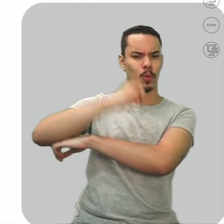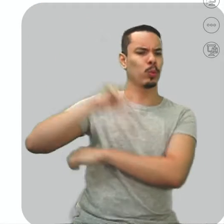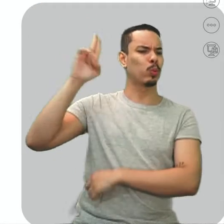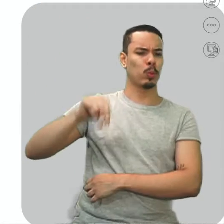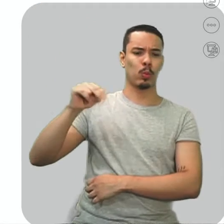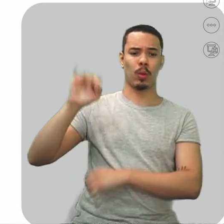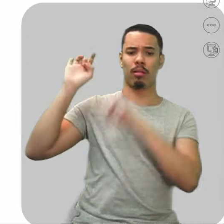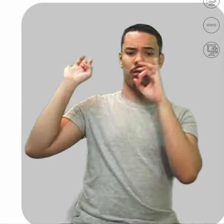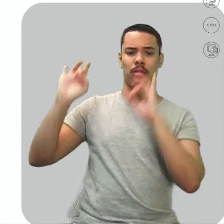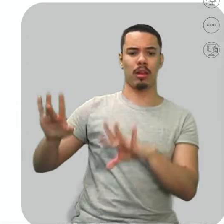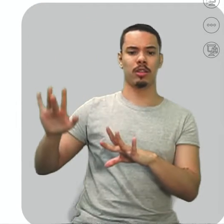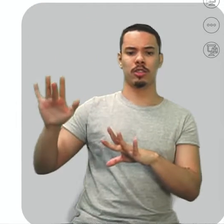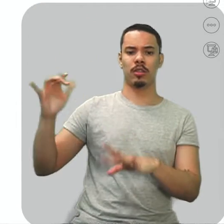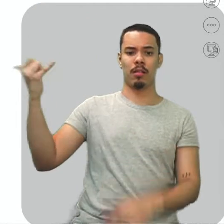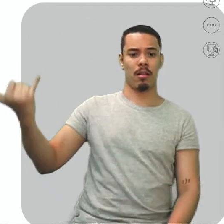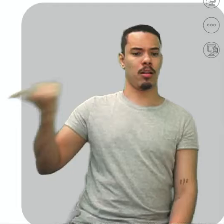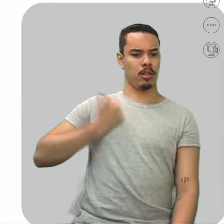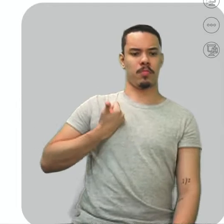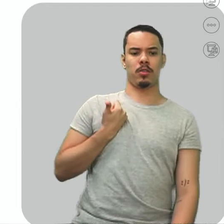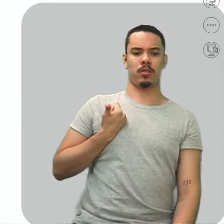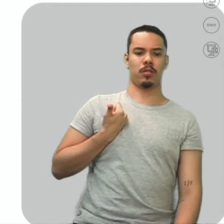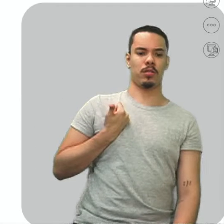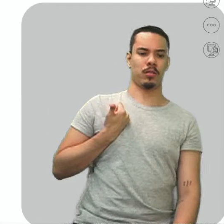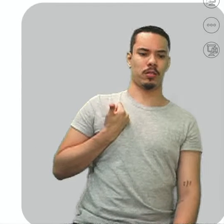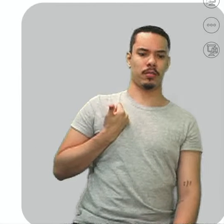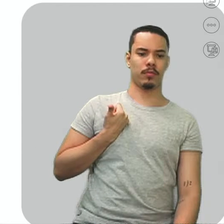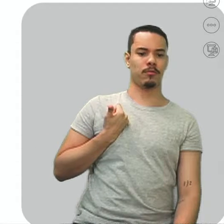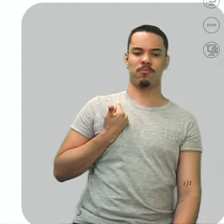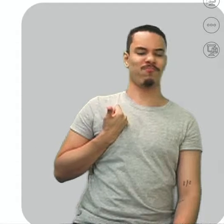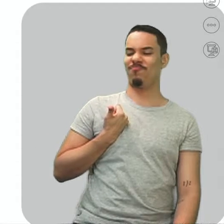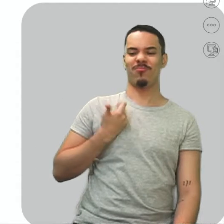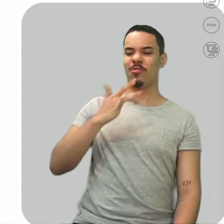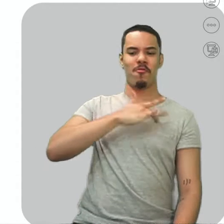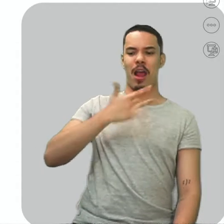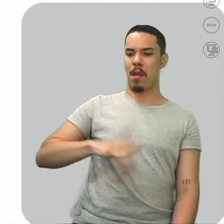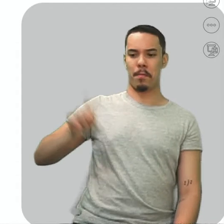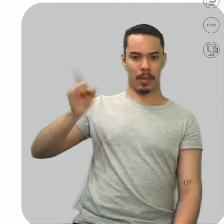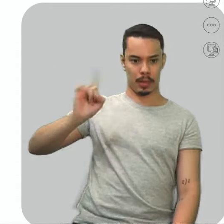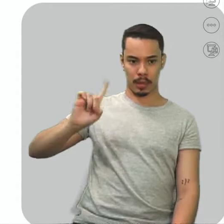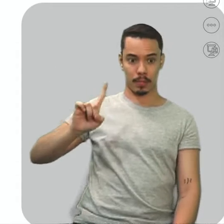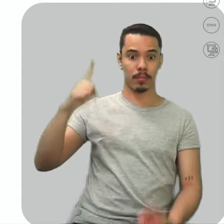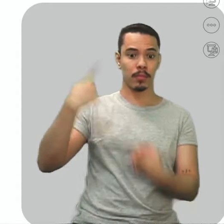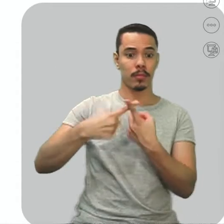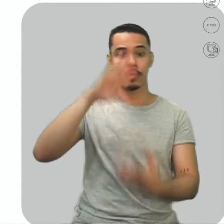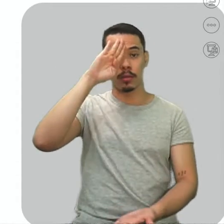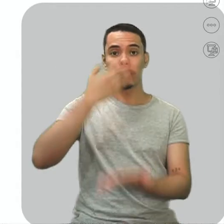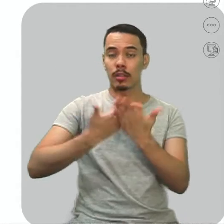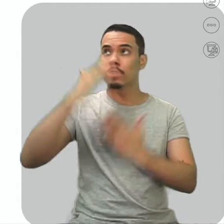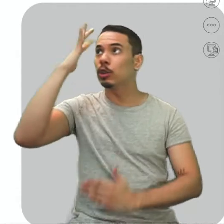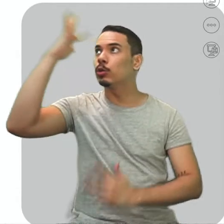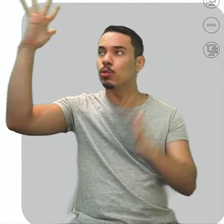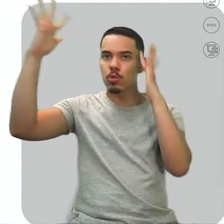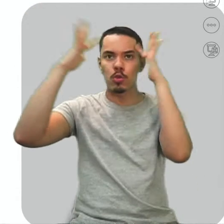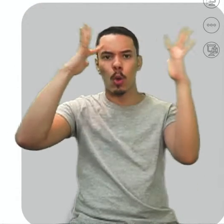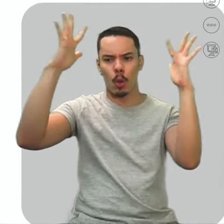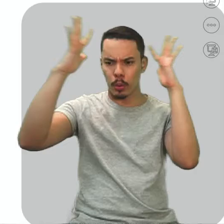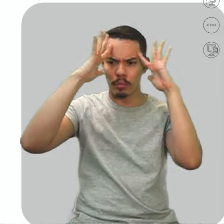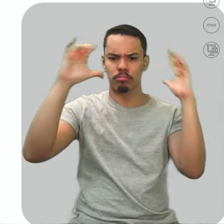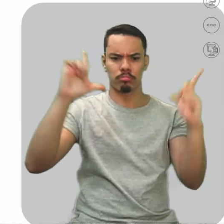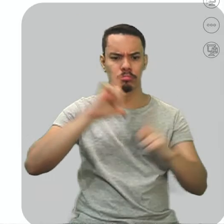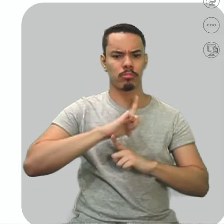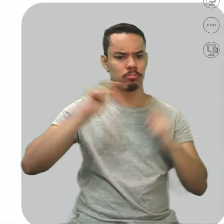deixe que lhe digam o que não vale a pena acreditar no sonho que se tem